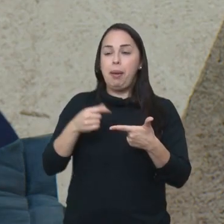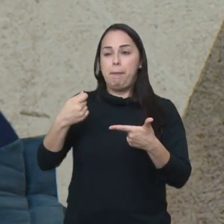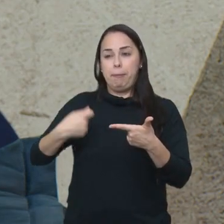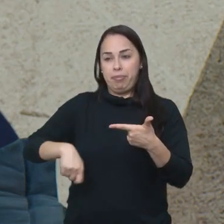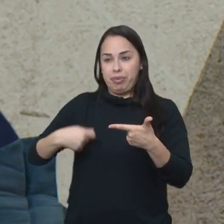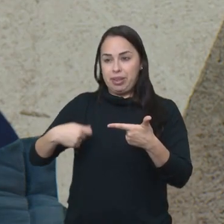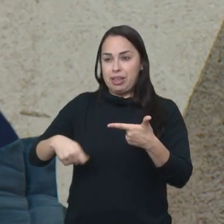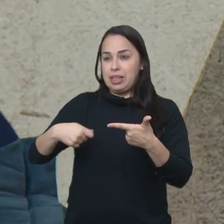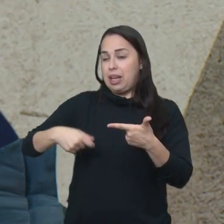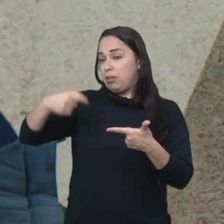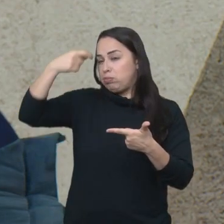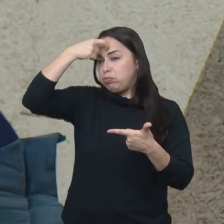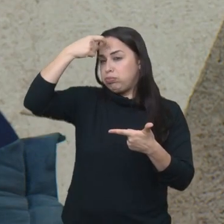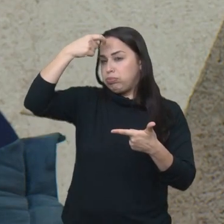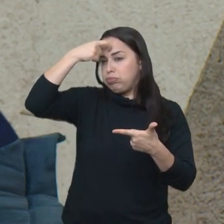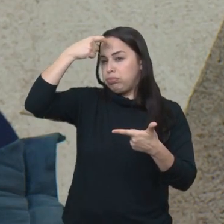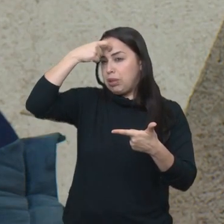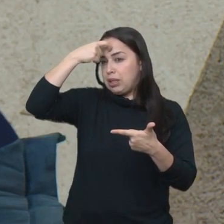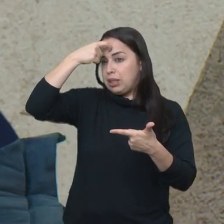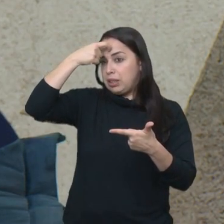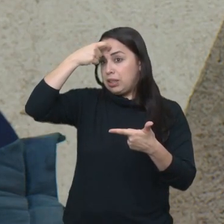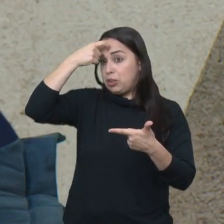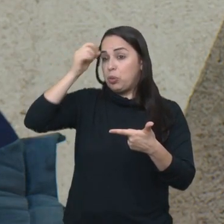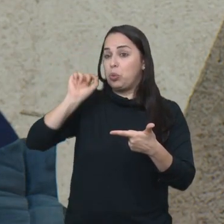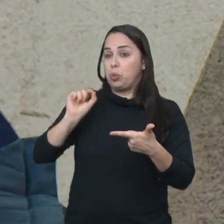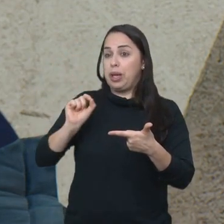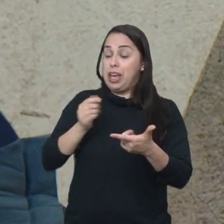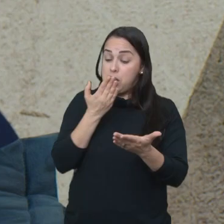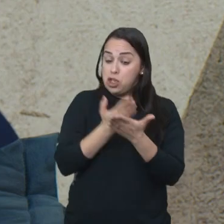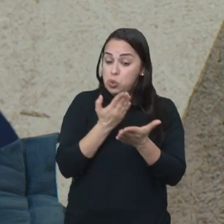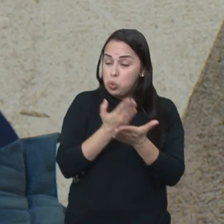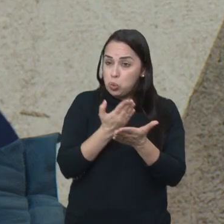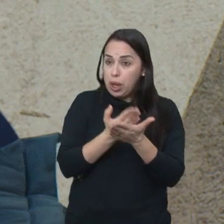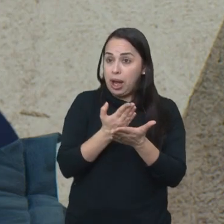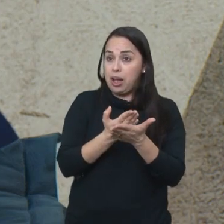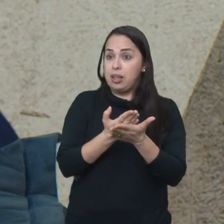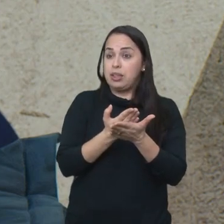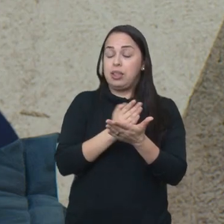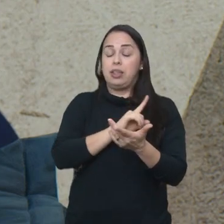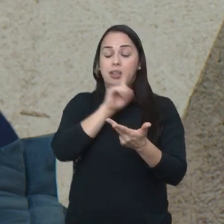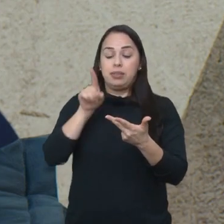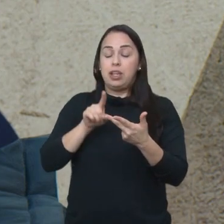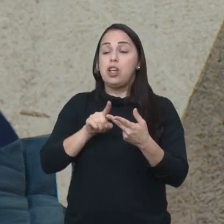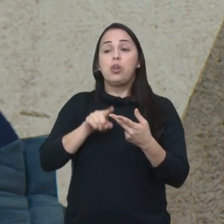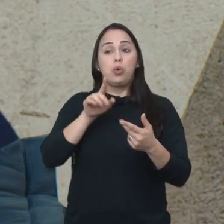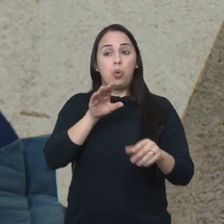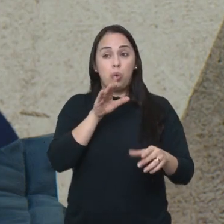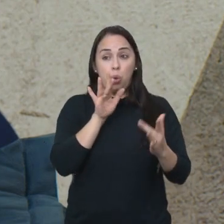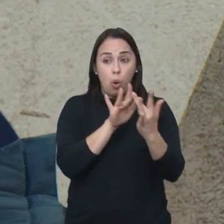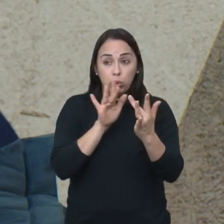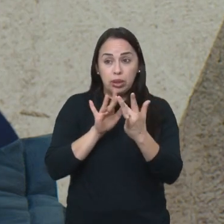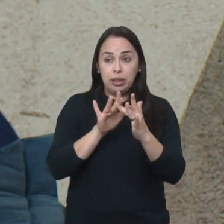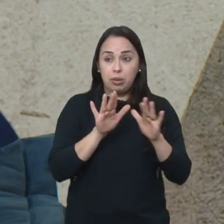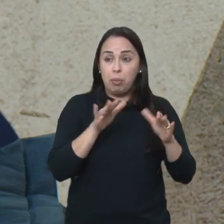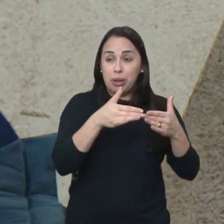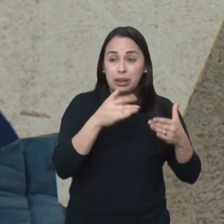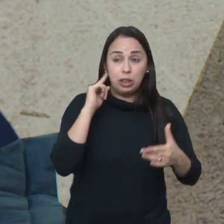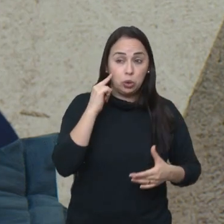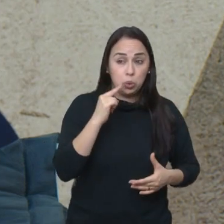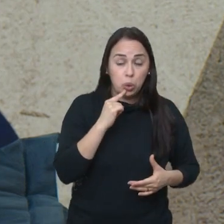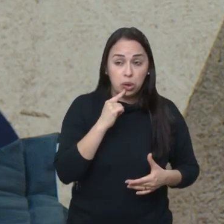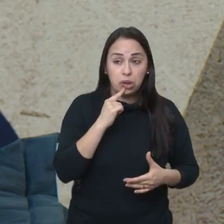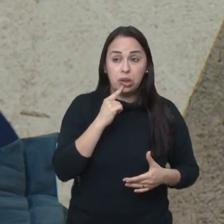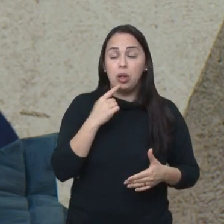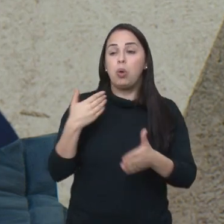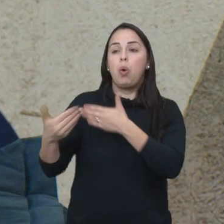da ética, ela precisa ter a consciência de que ela precisa de formação para isso, ela precisa ter contato com a comunidade